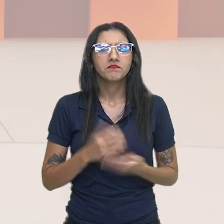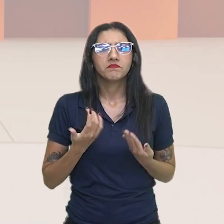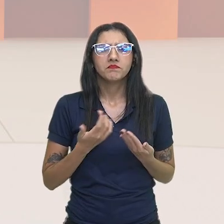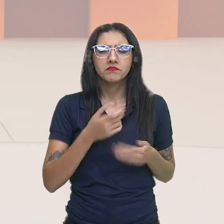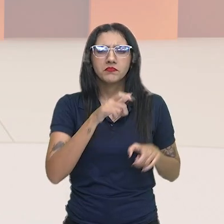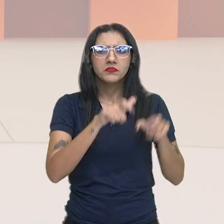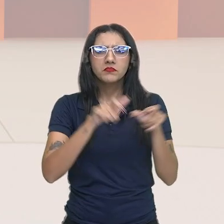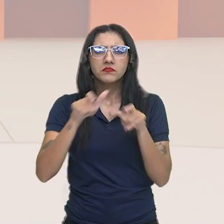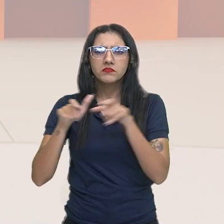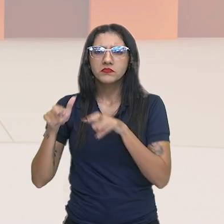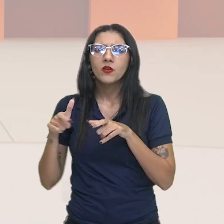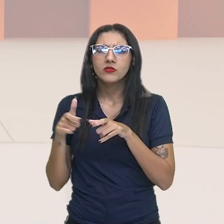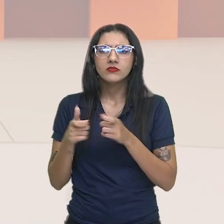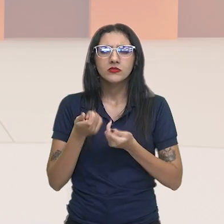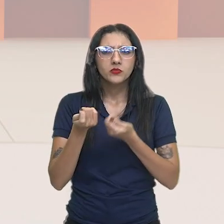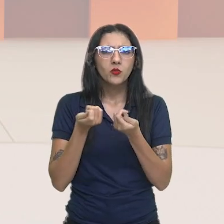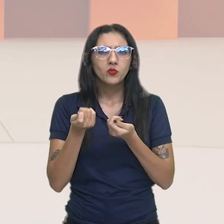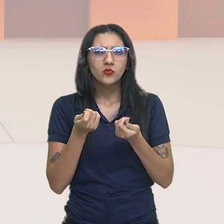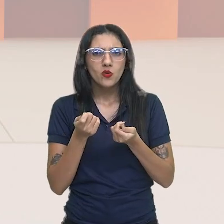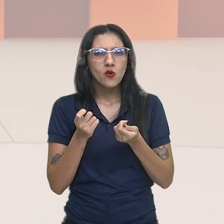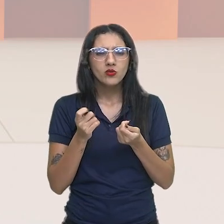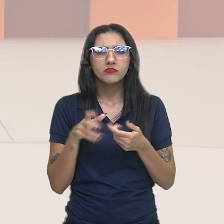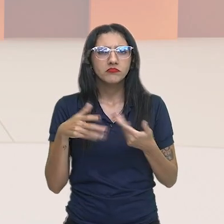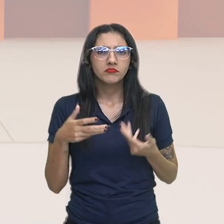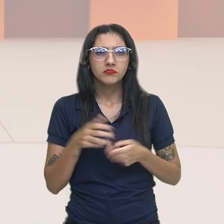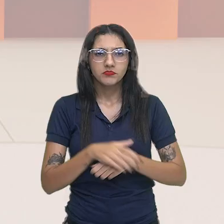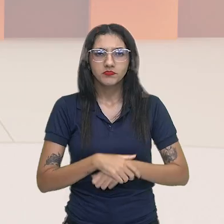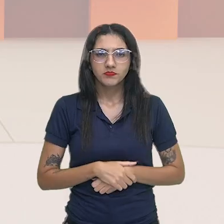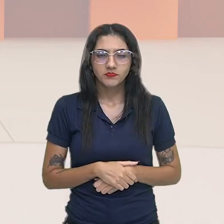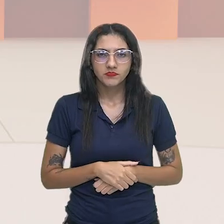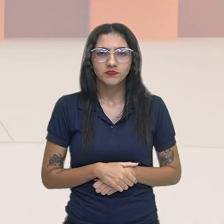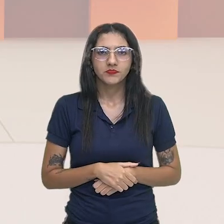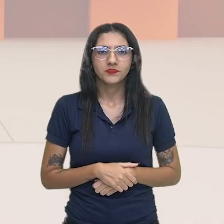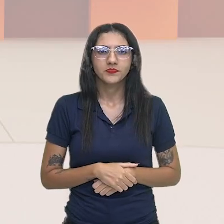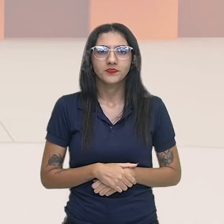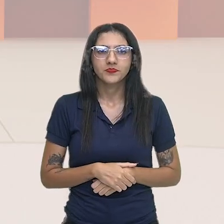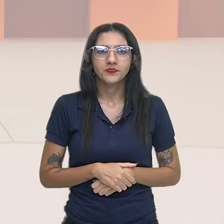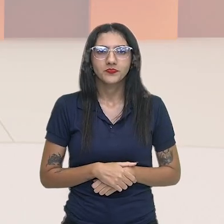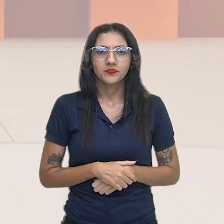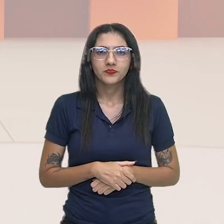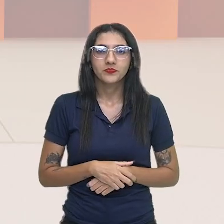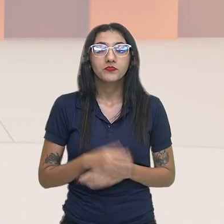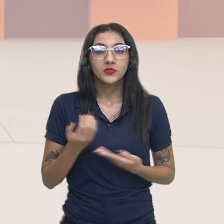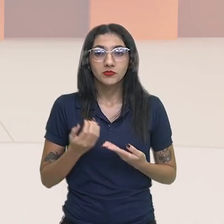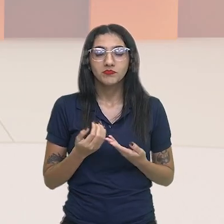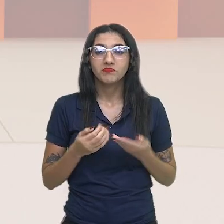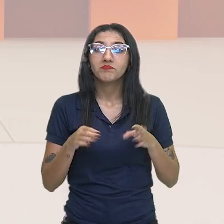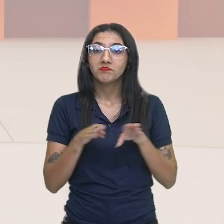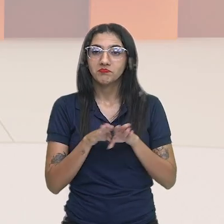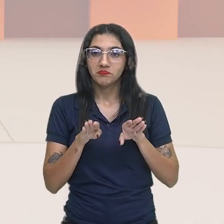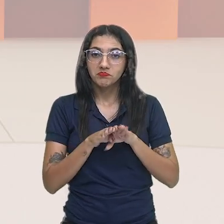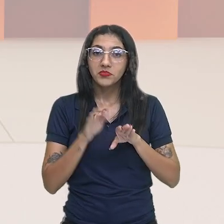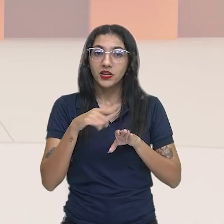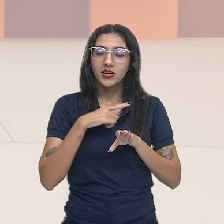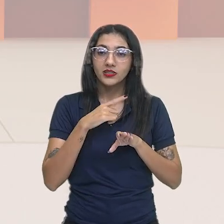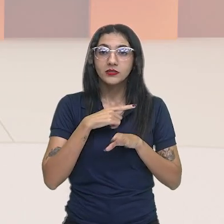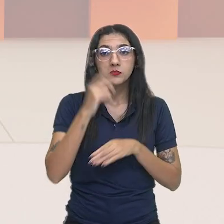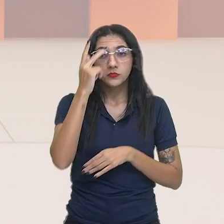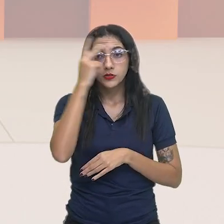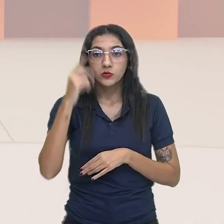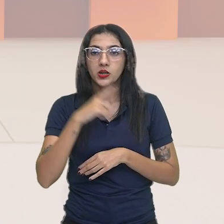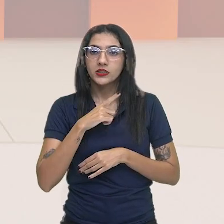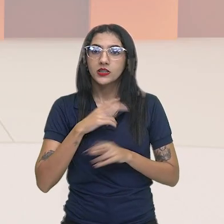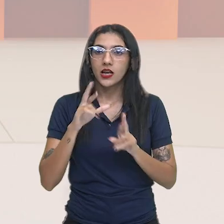os agentes de controle? Quem são os agentes de controle social? São os mesmos que realizam o processo